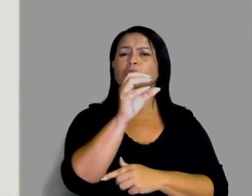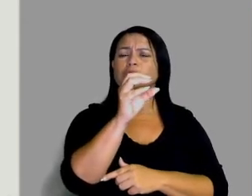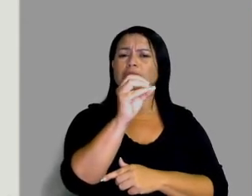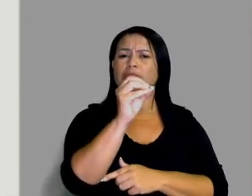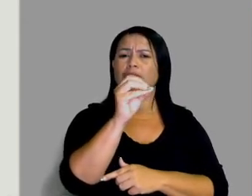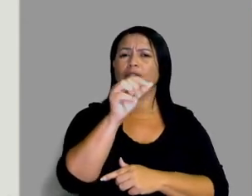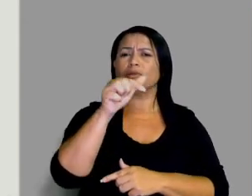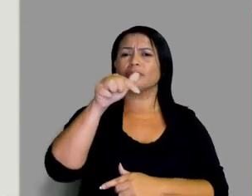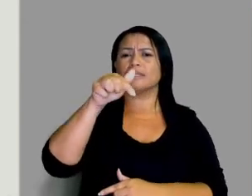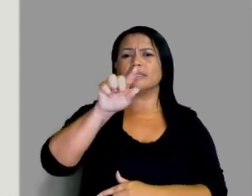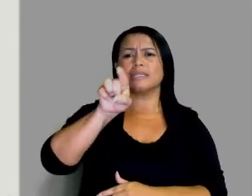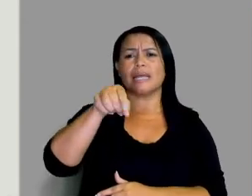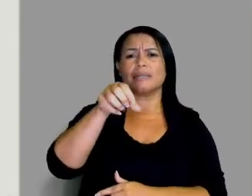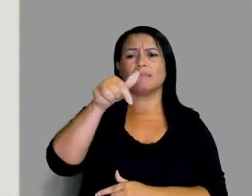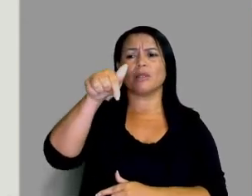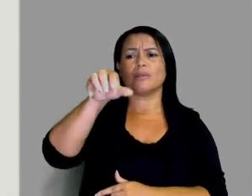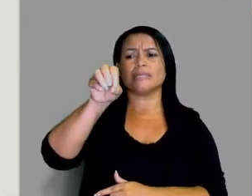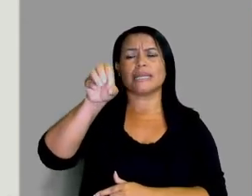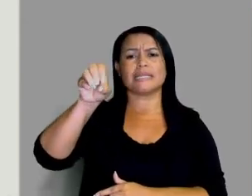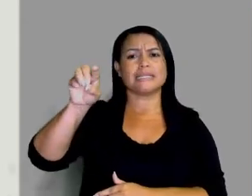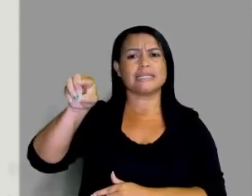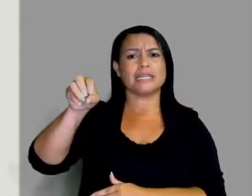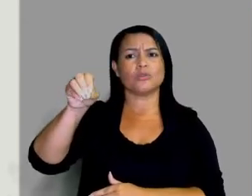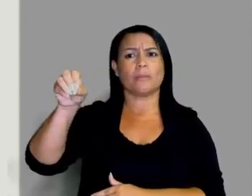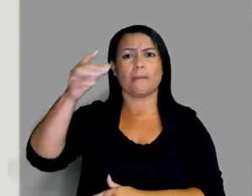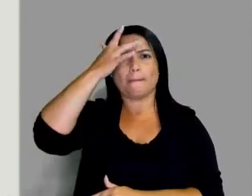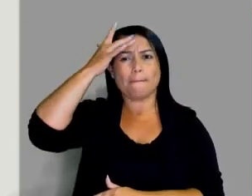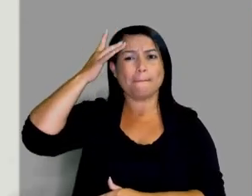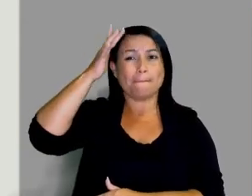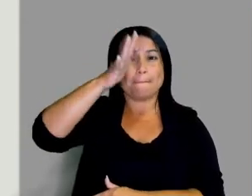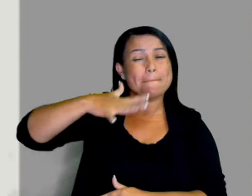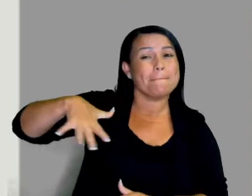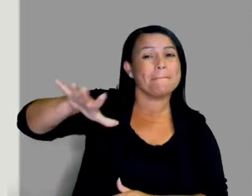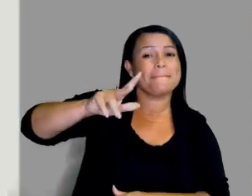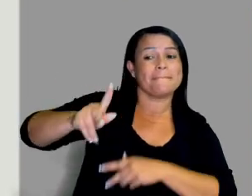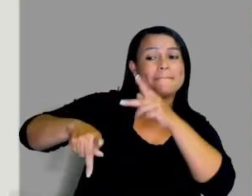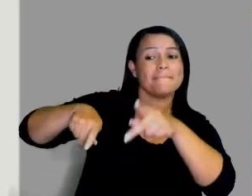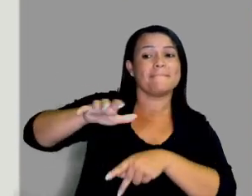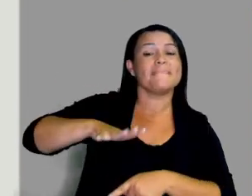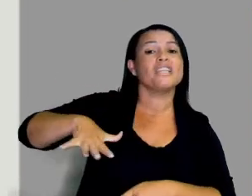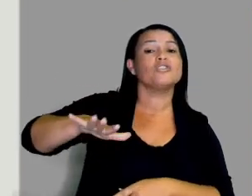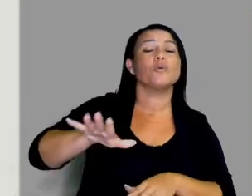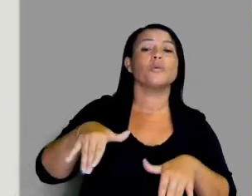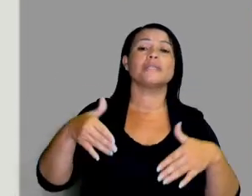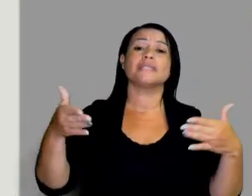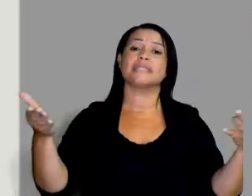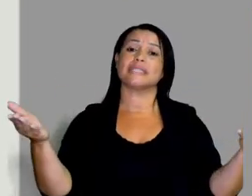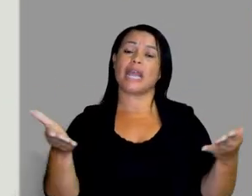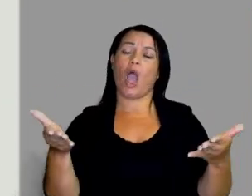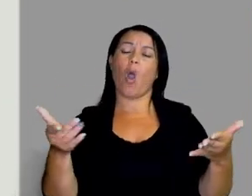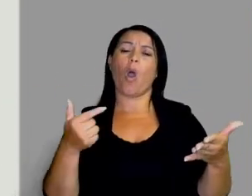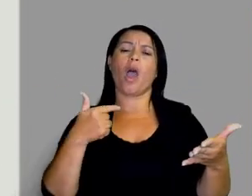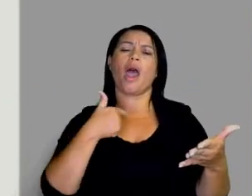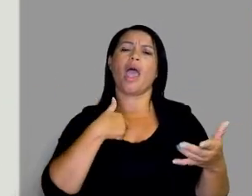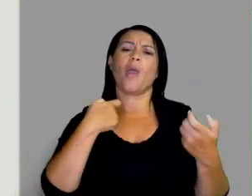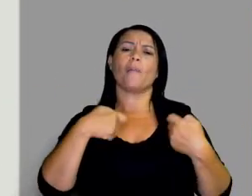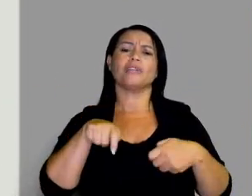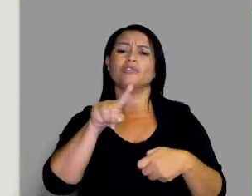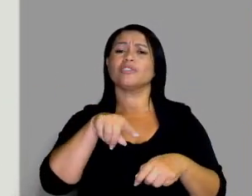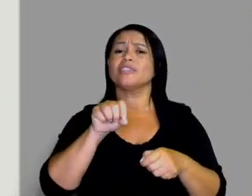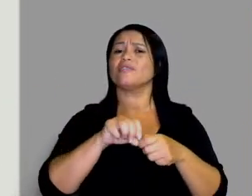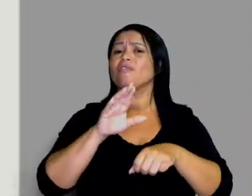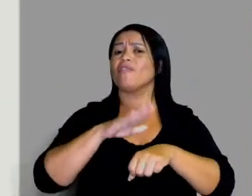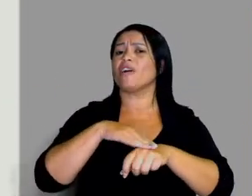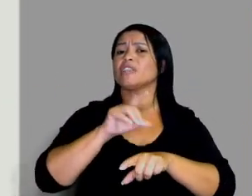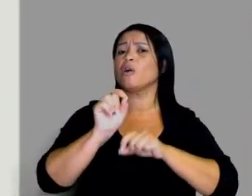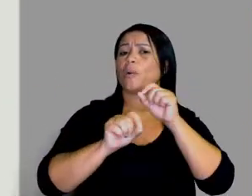207 milhões e 700 mil habitantes. E agora, o que é que eu preciso que vocês